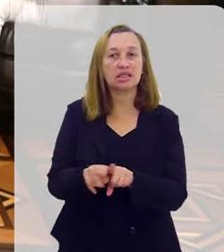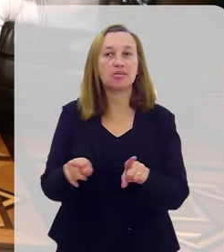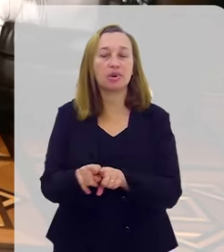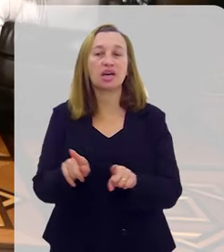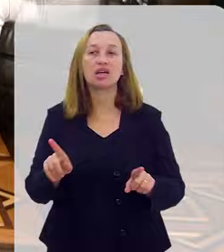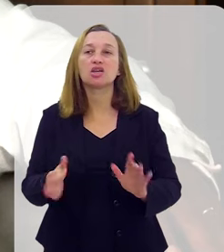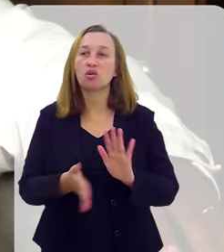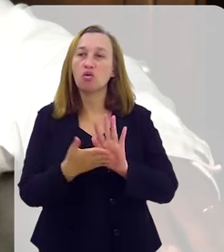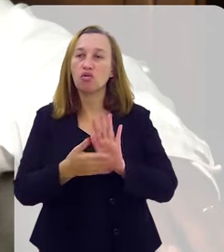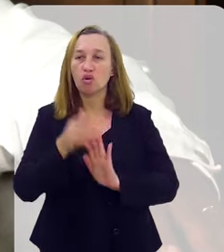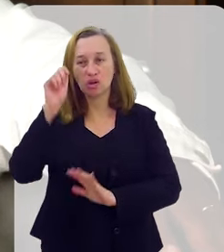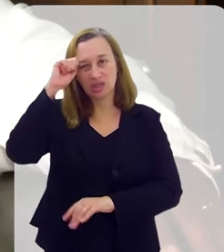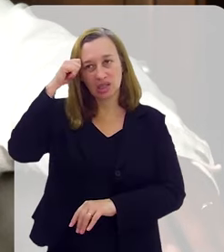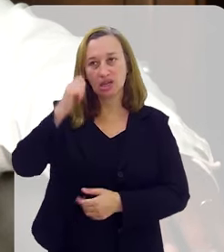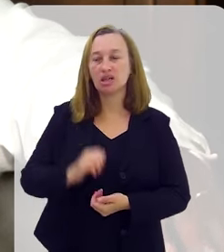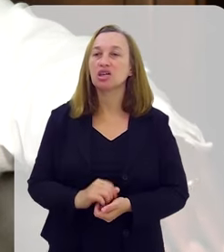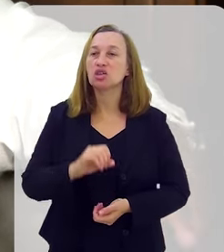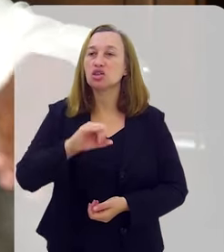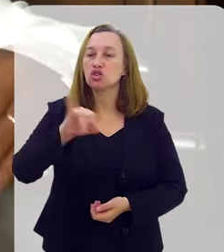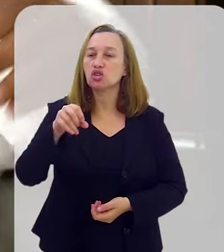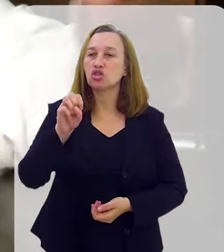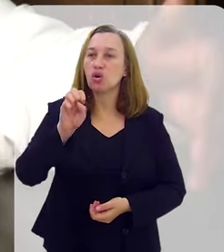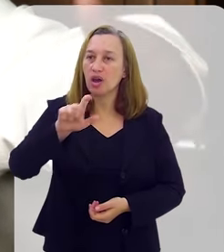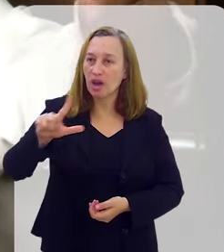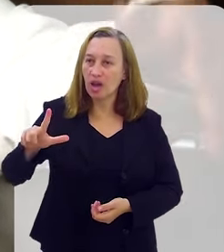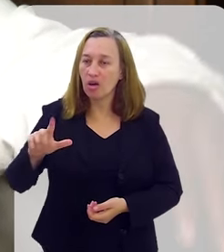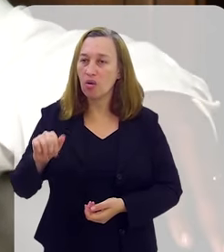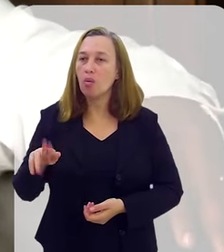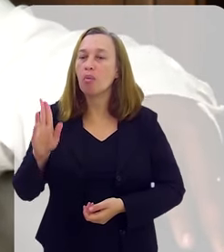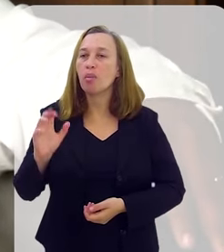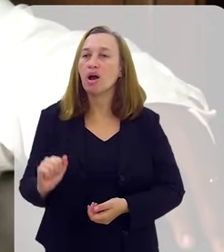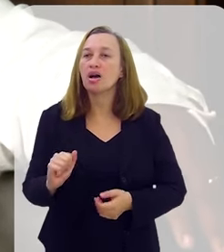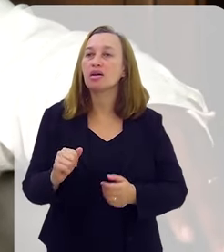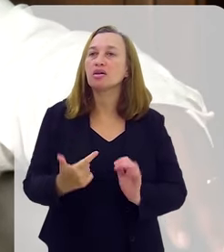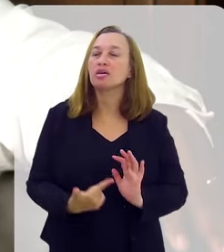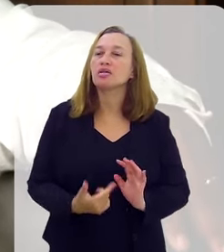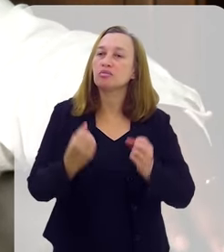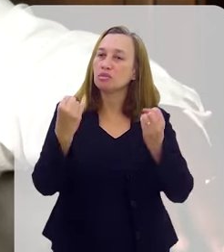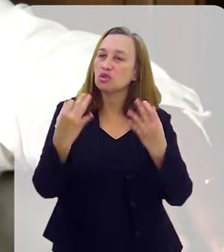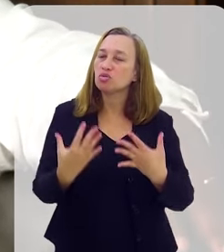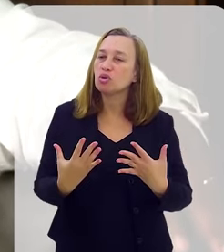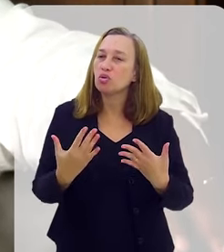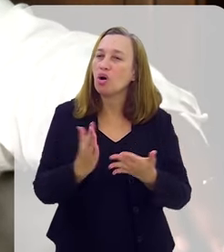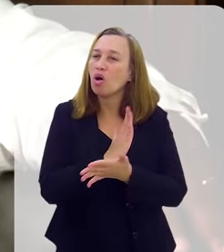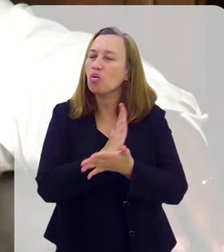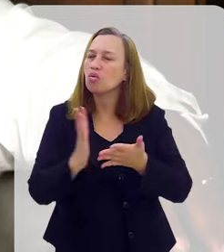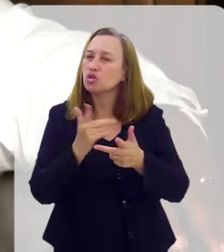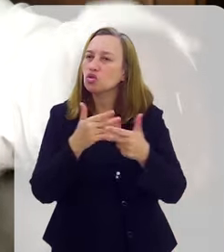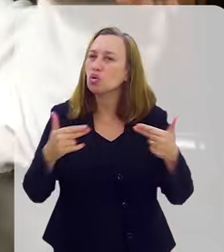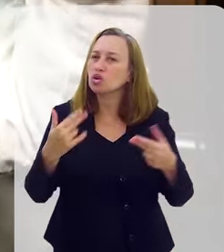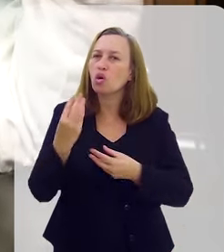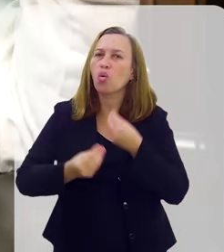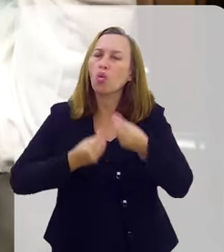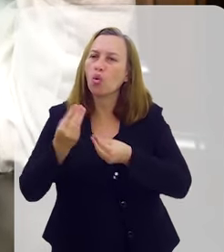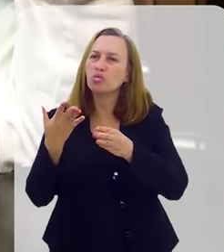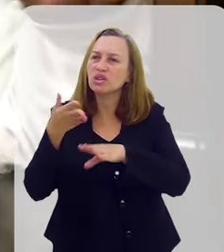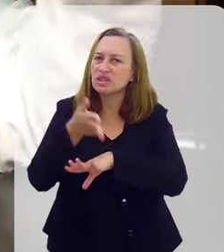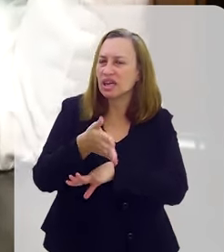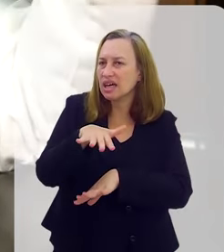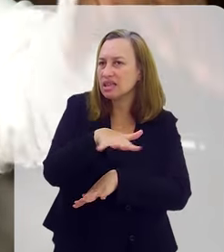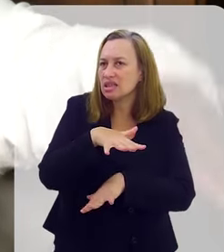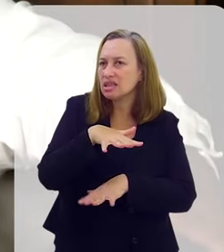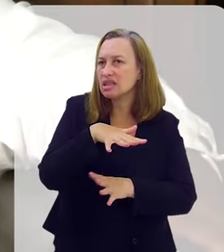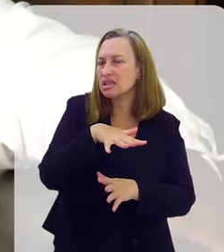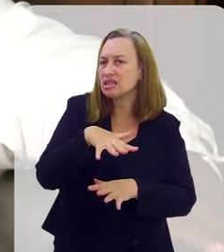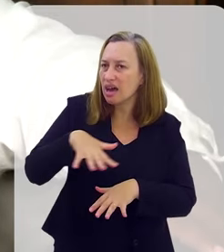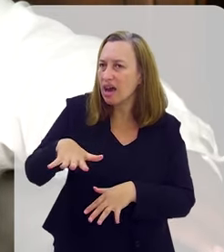black. Né? Absurdo. E a Joelma sempre me deu algumas visões sobre como